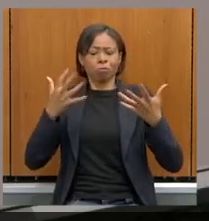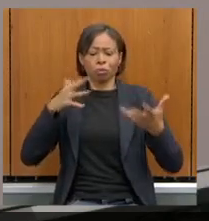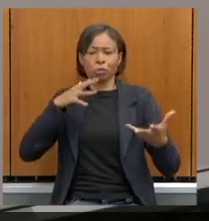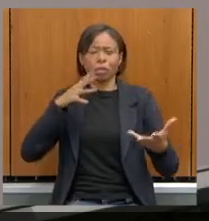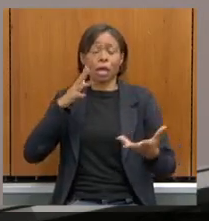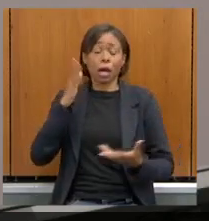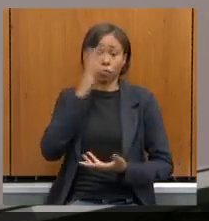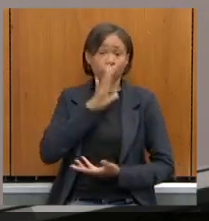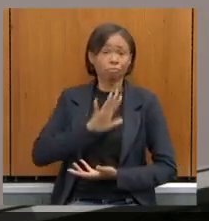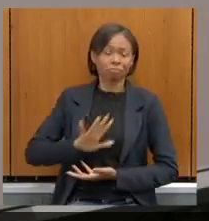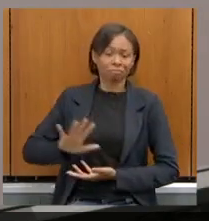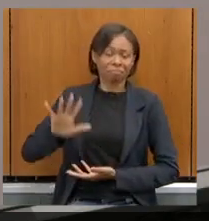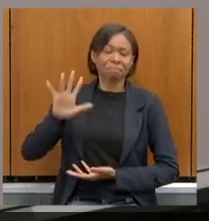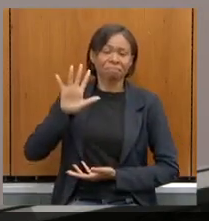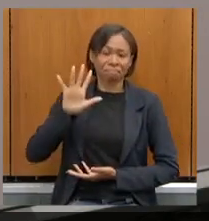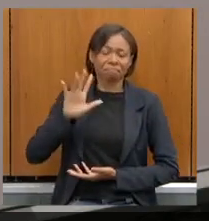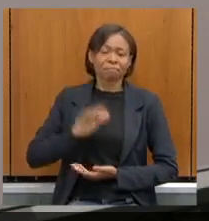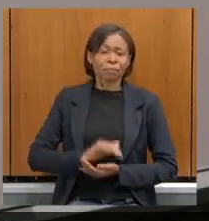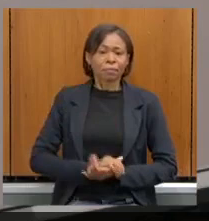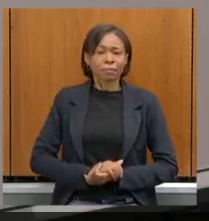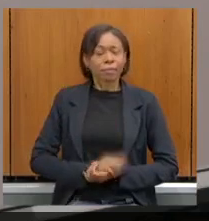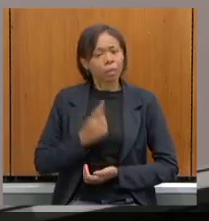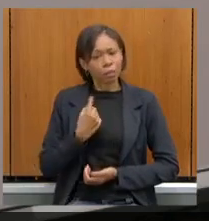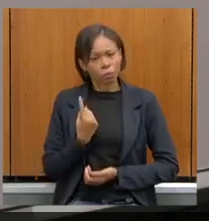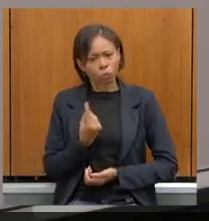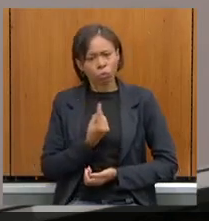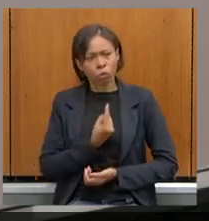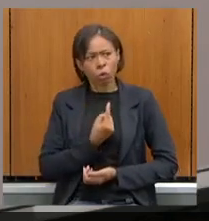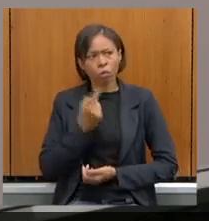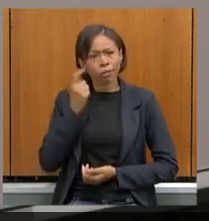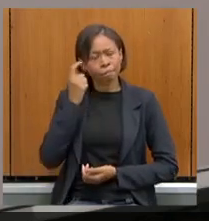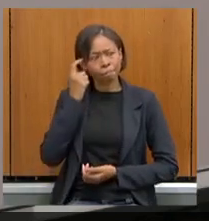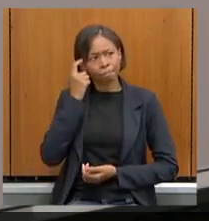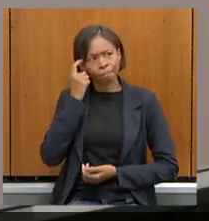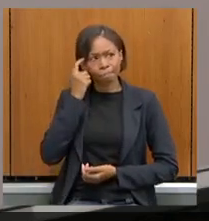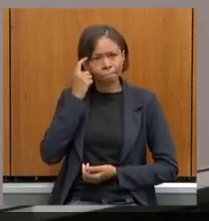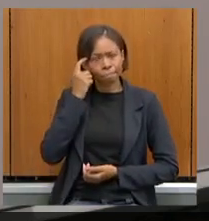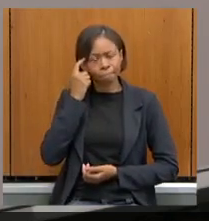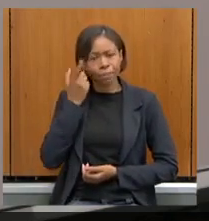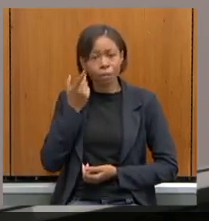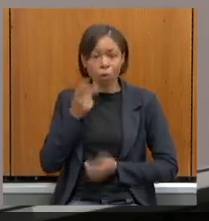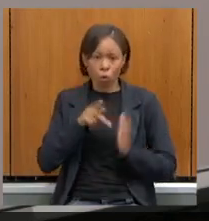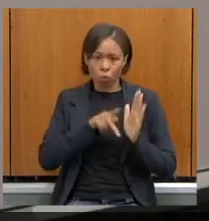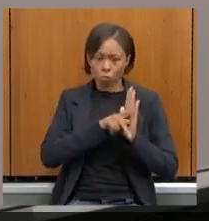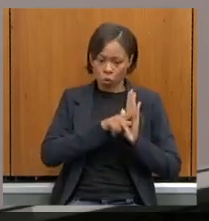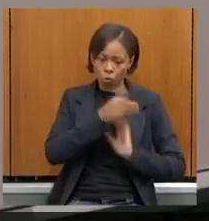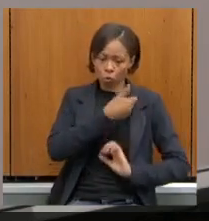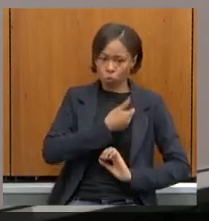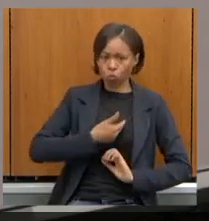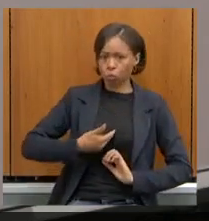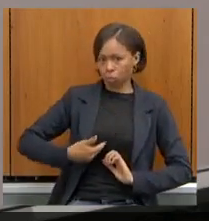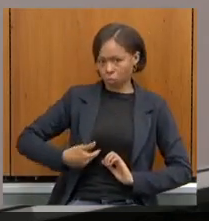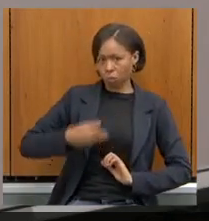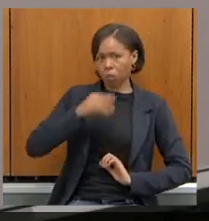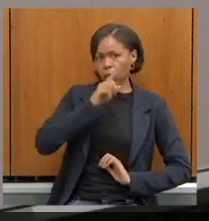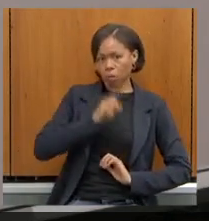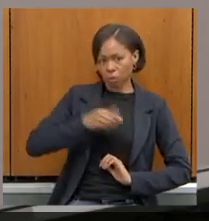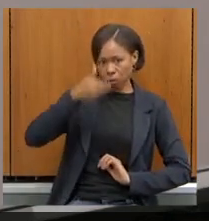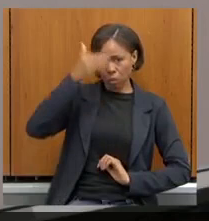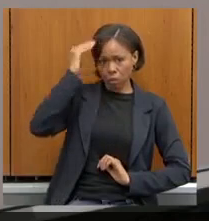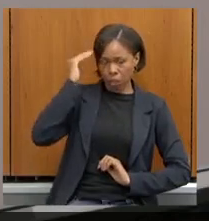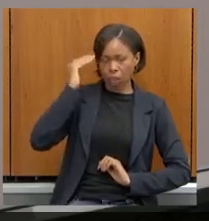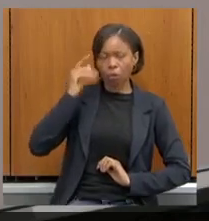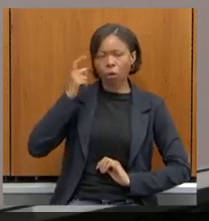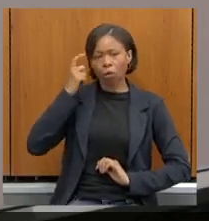a nossa ideia, obviamente, e que é uma diretriz do governo Romeu Zema, é sempre trabalhar com a